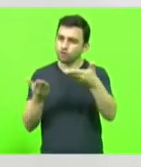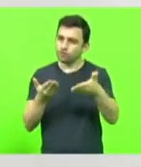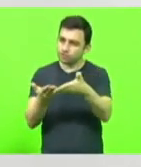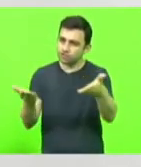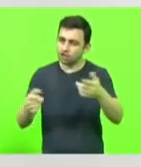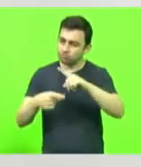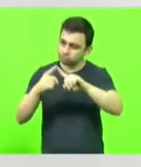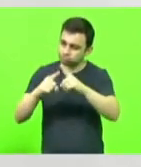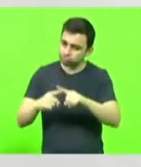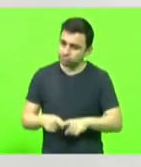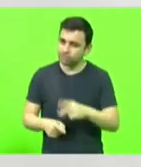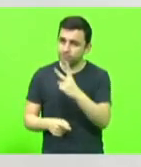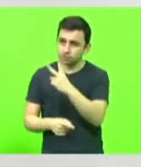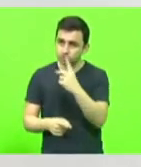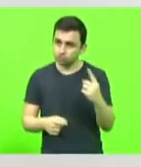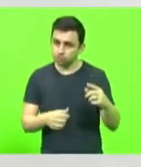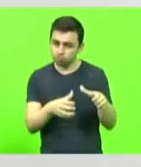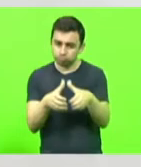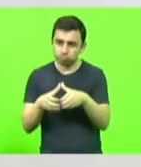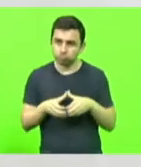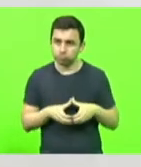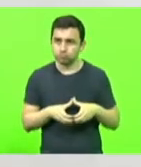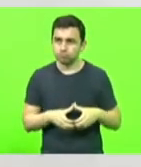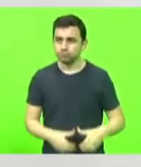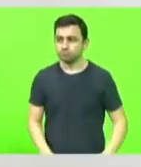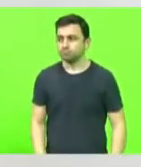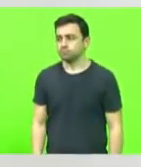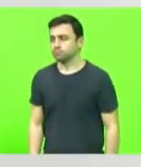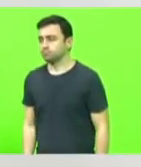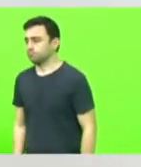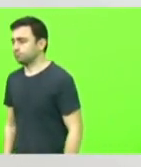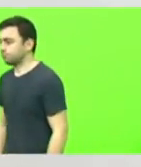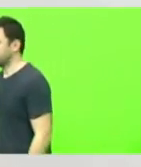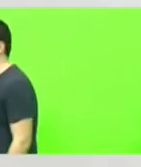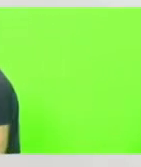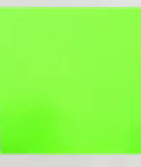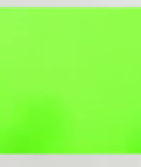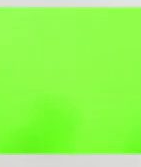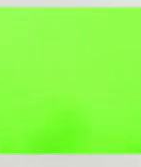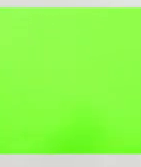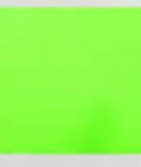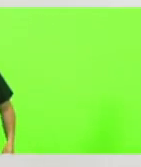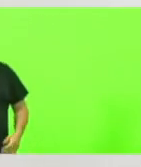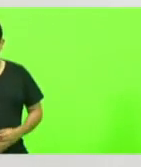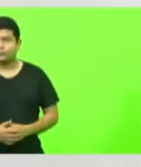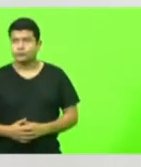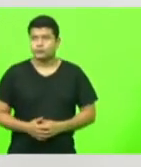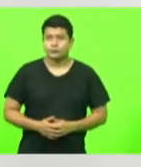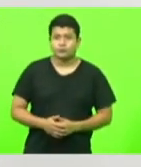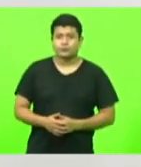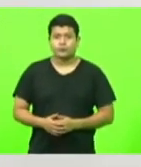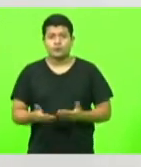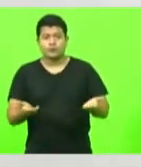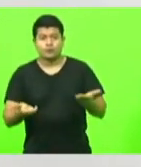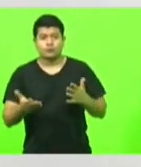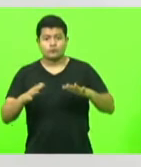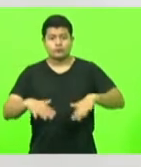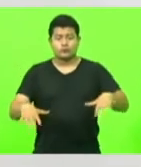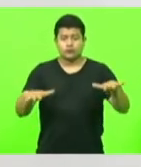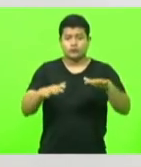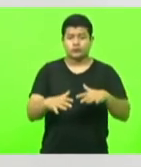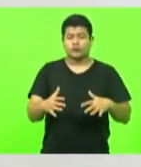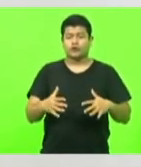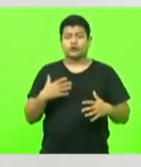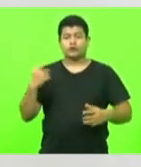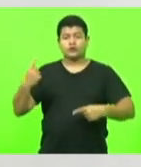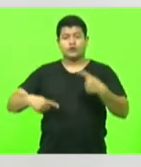21 colegiados, senhor presidente. Mais um minuto, Elton. Convido os senhores e senhoras a conhecer e dialogar com os 21 colegiados regionais